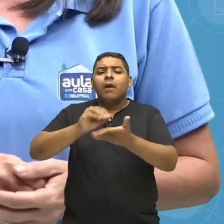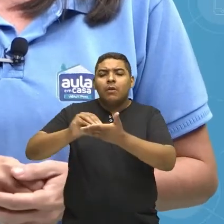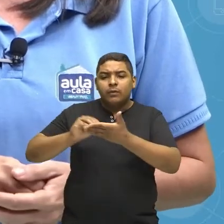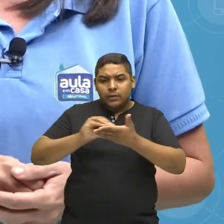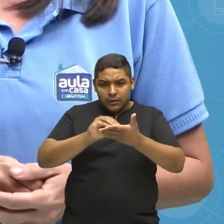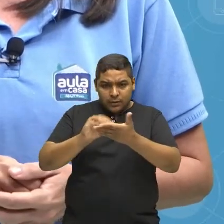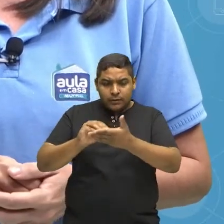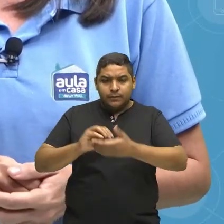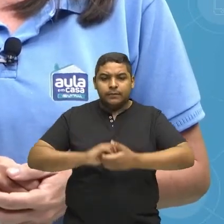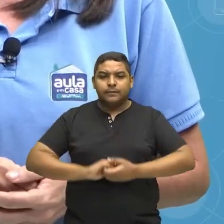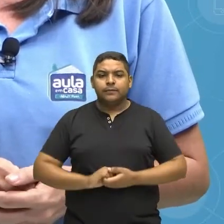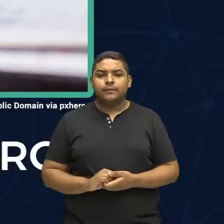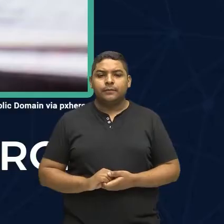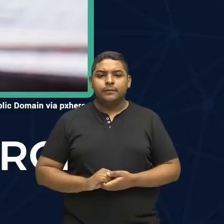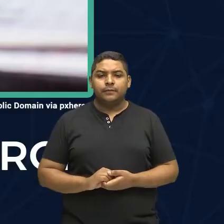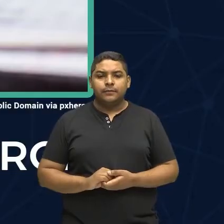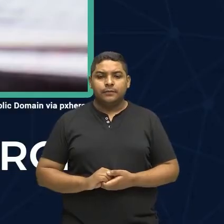Vamos dar uma olhada.